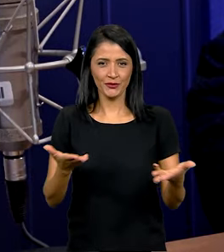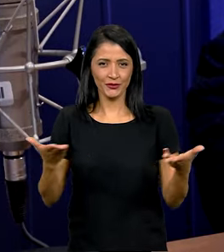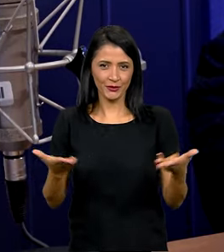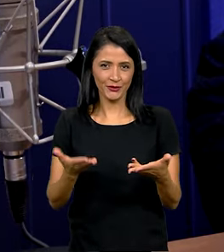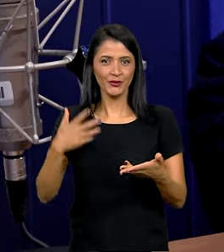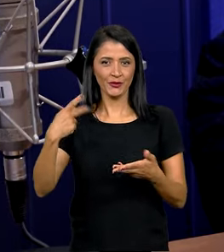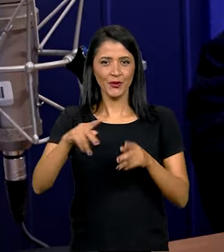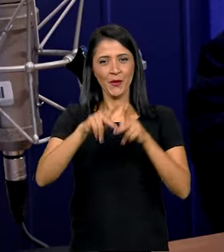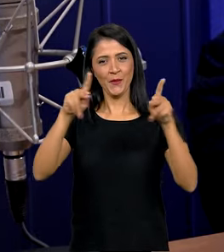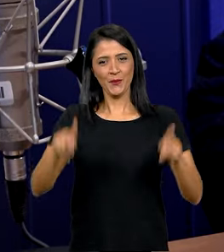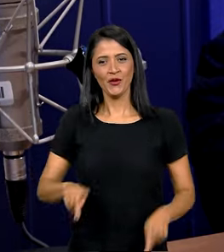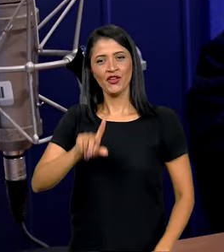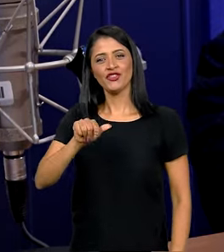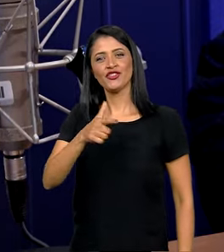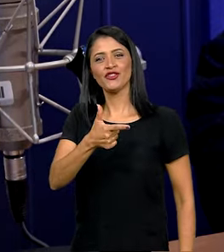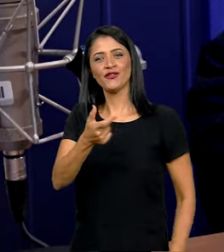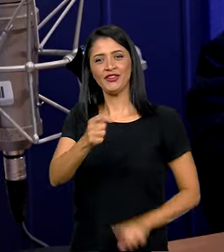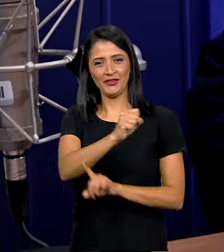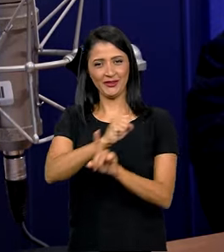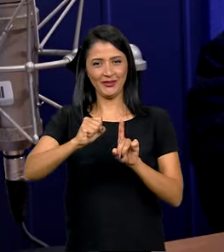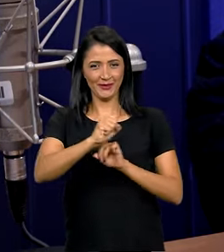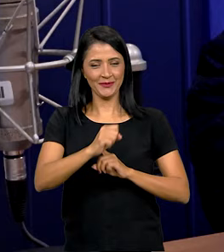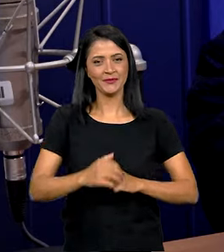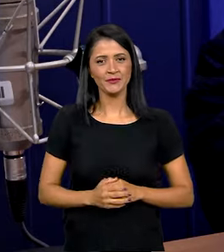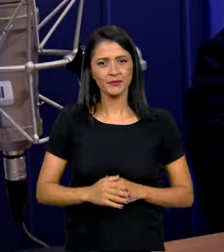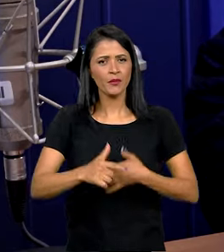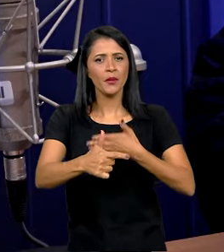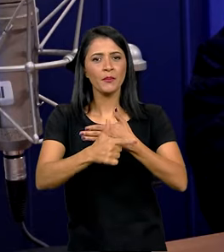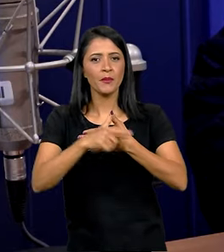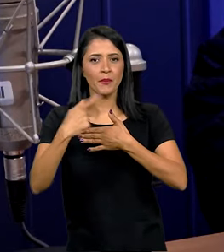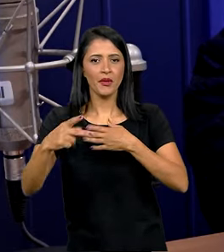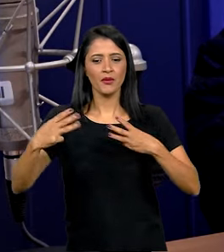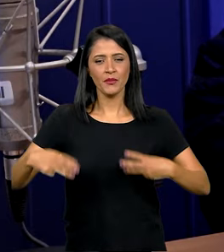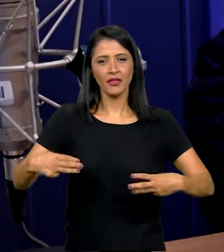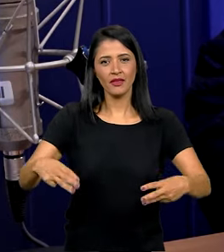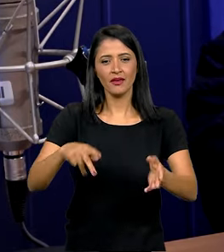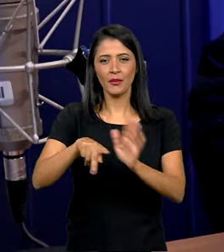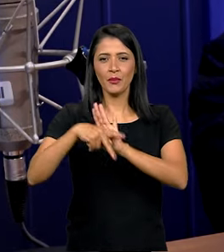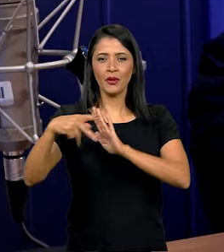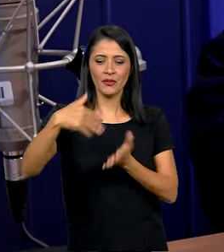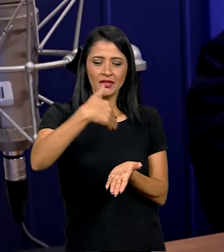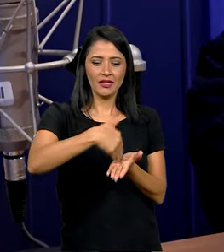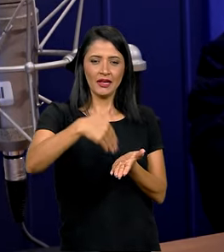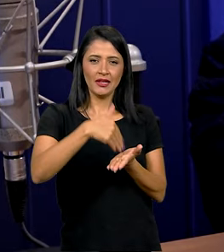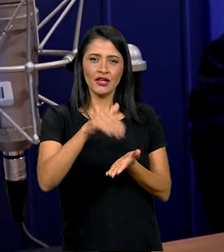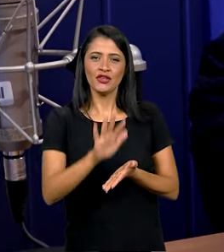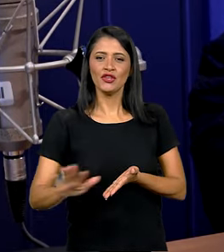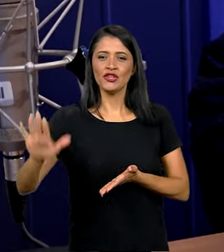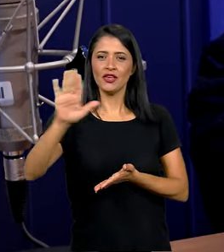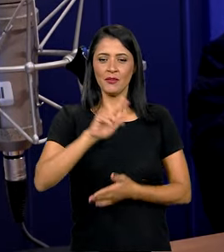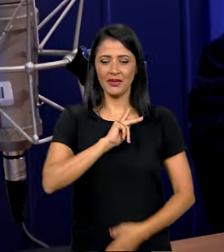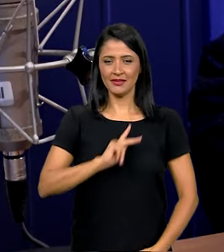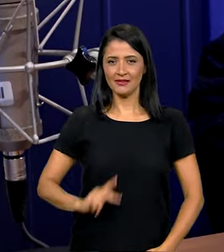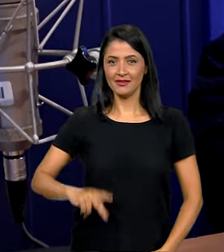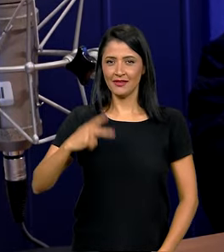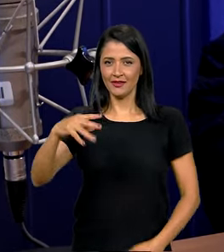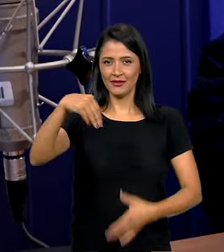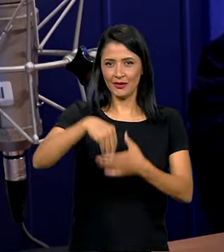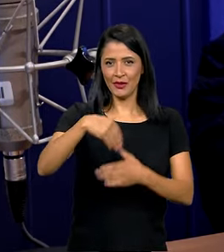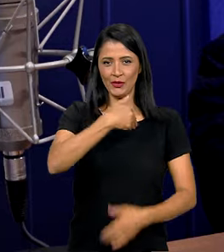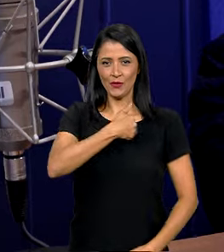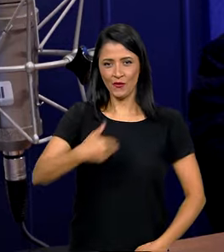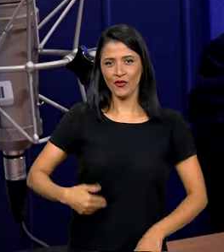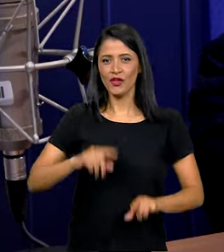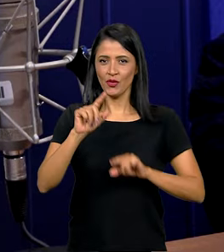hoje do podde G20 social o papel do Ministério da Secretaria Geral da presidência da República no